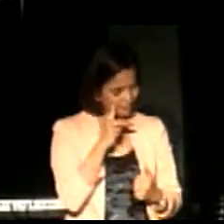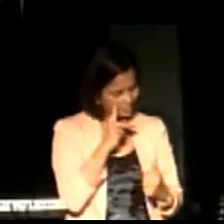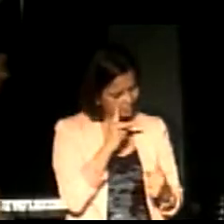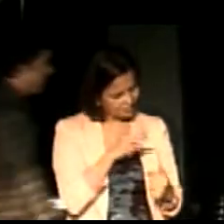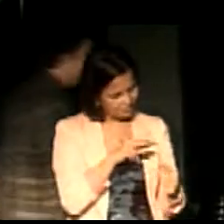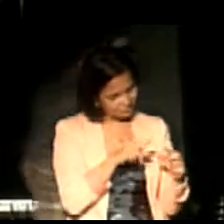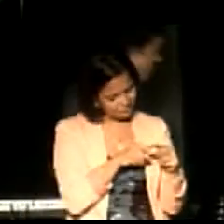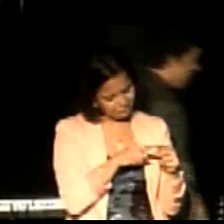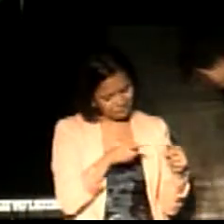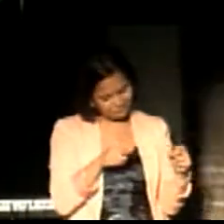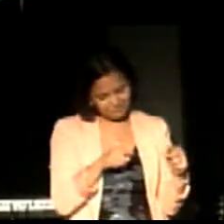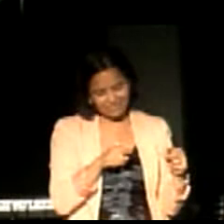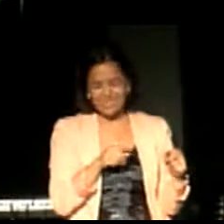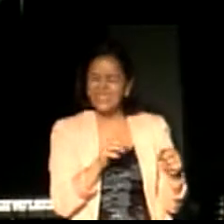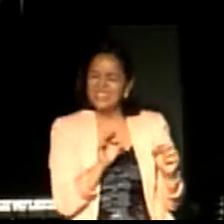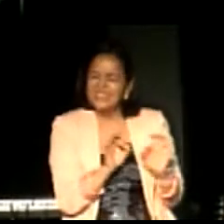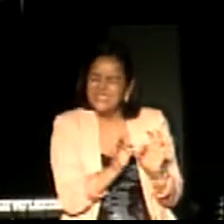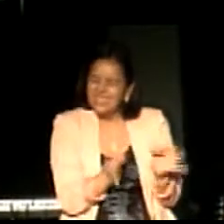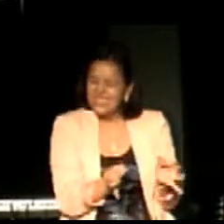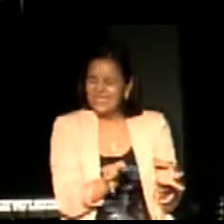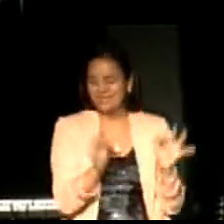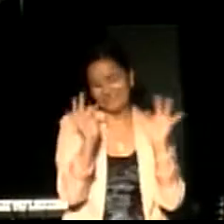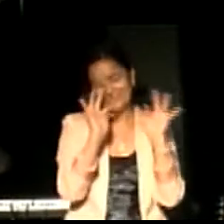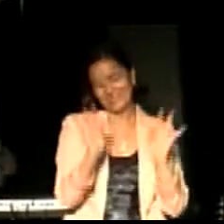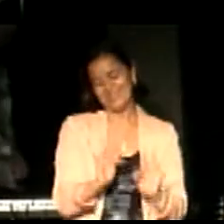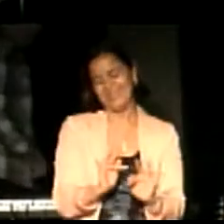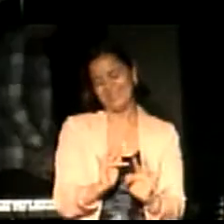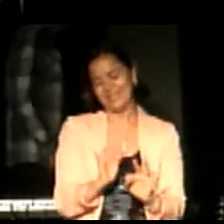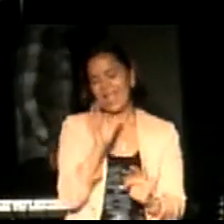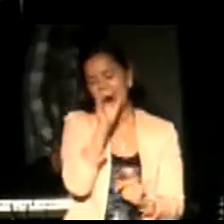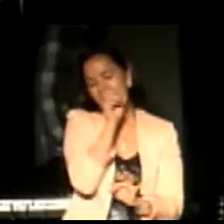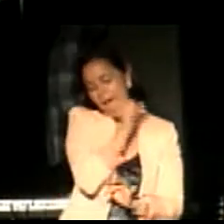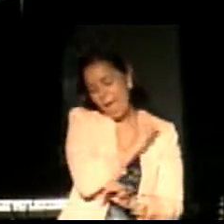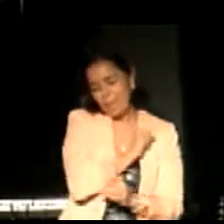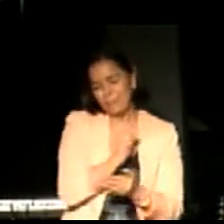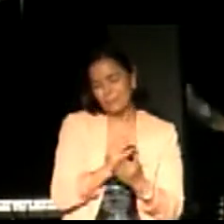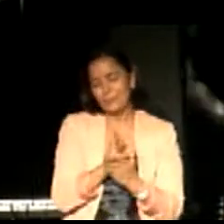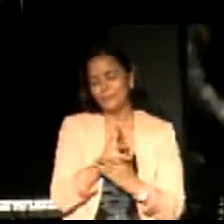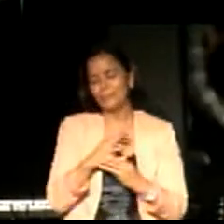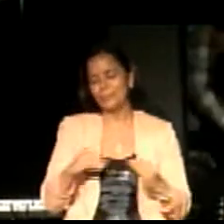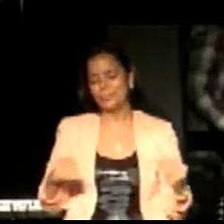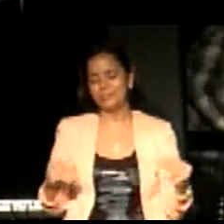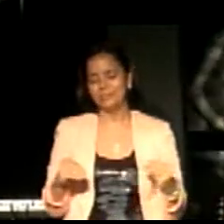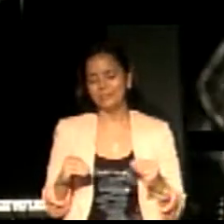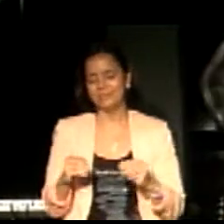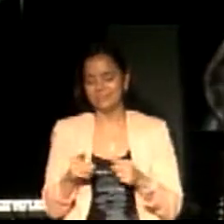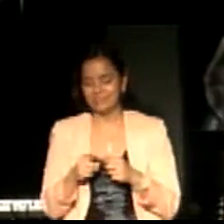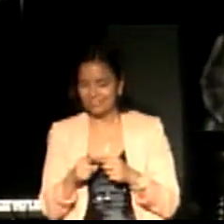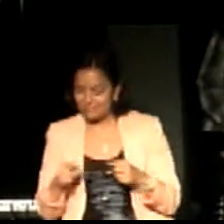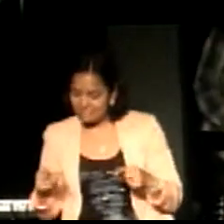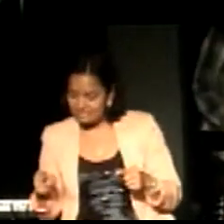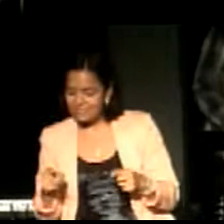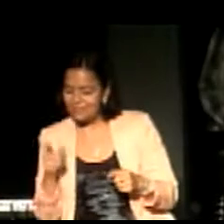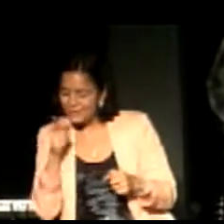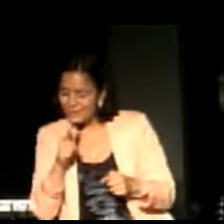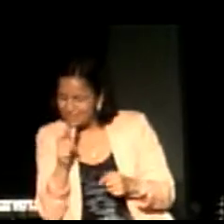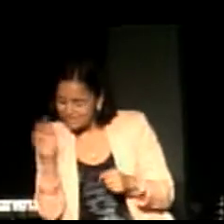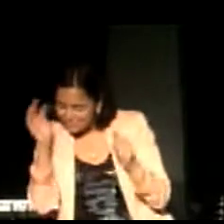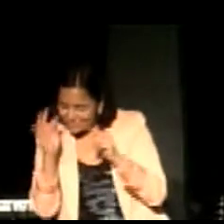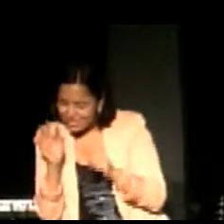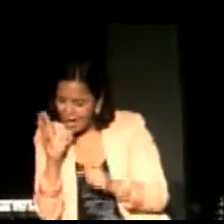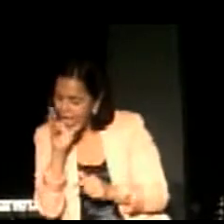até nos tem contemplado com esses momentos felizes e passageiros. Mas nós queremos essa